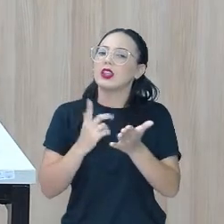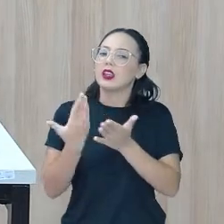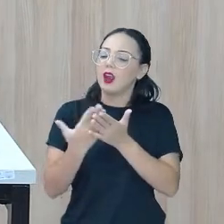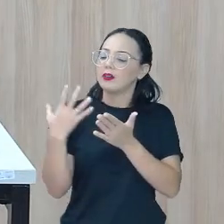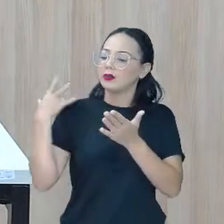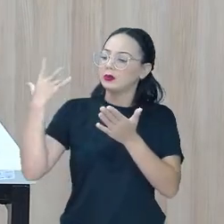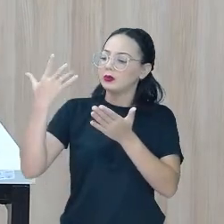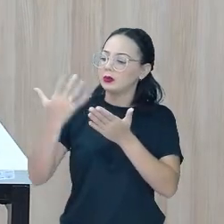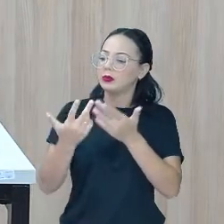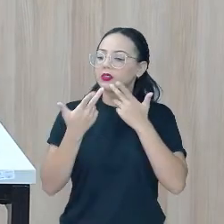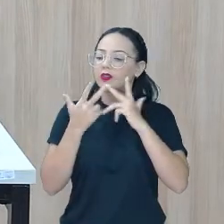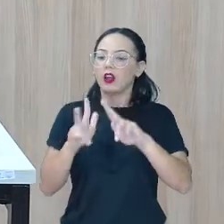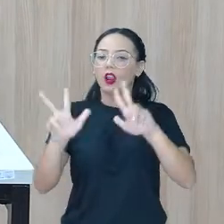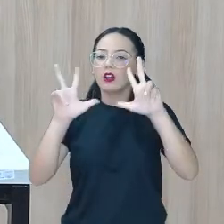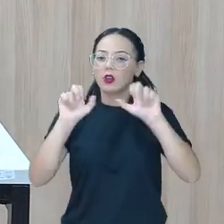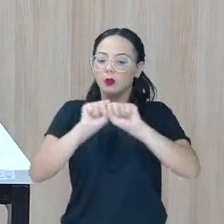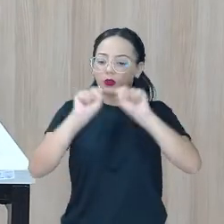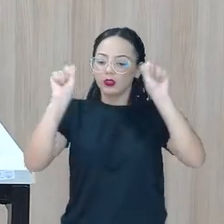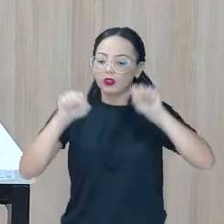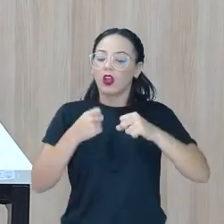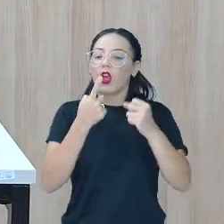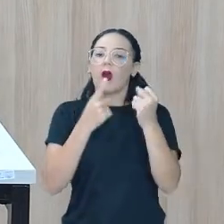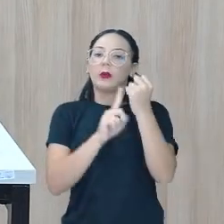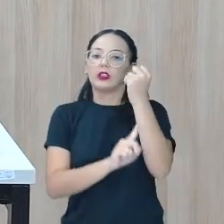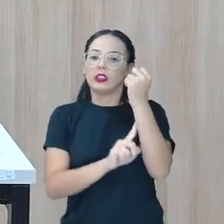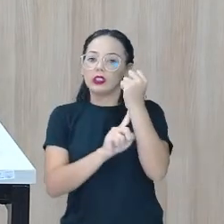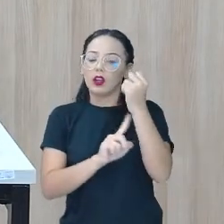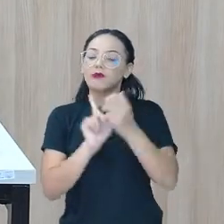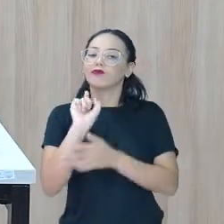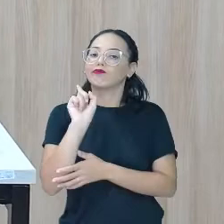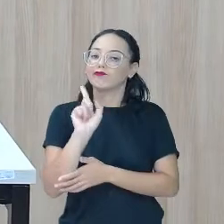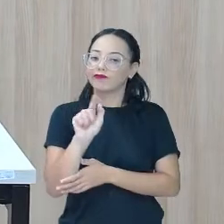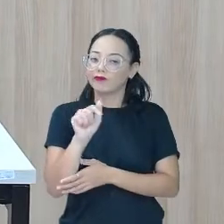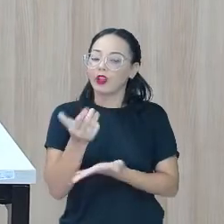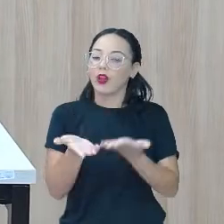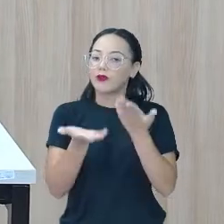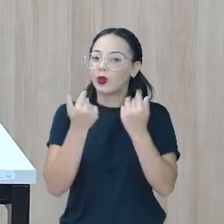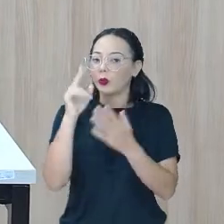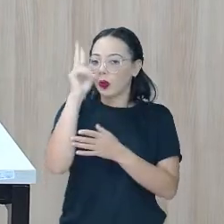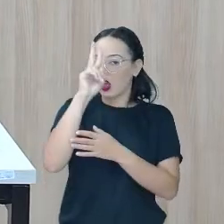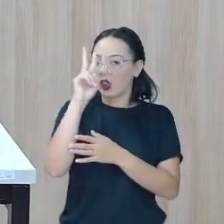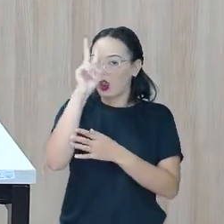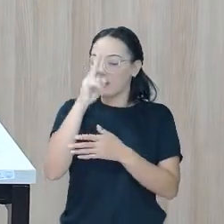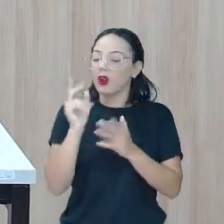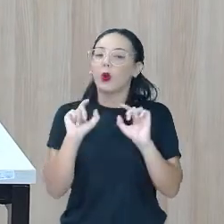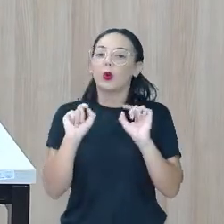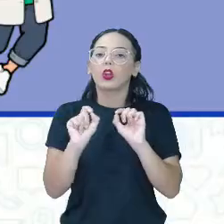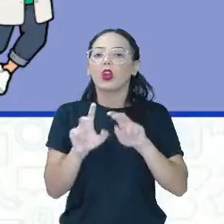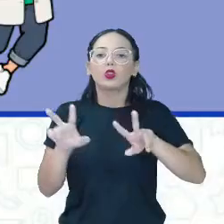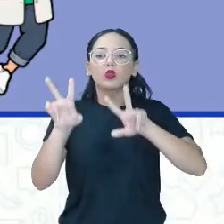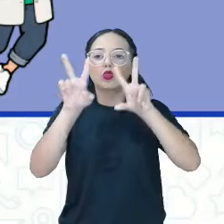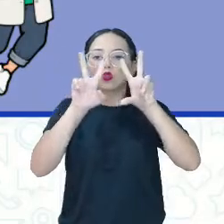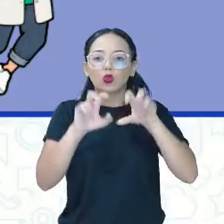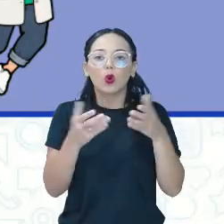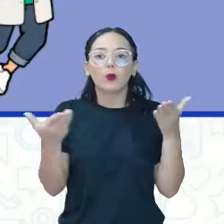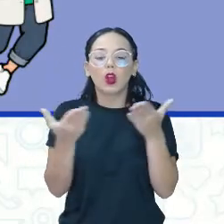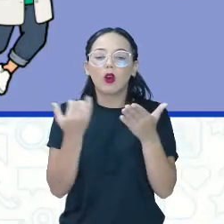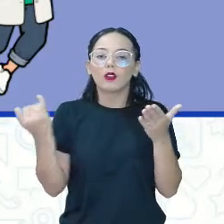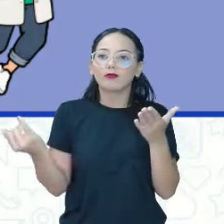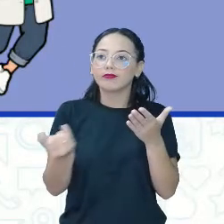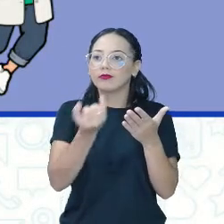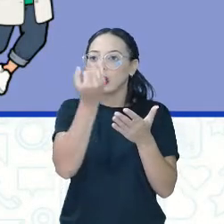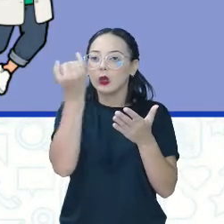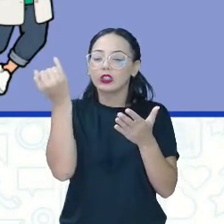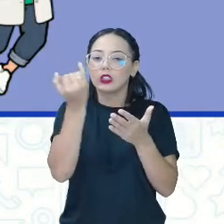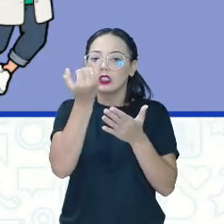fala a respeito do sistema vascular, de sangue. Pois é. Então, vamos relembrar a questão aí da